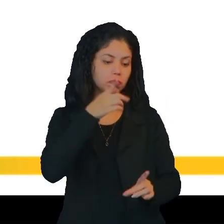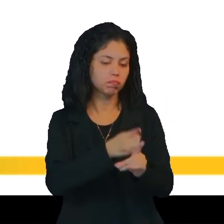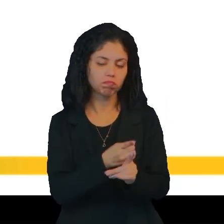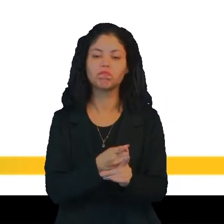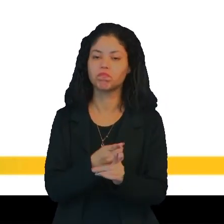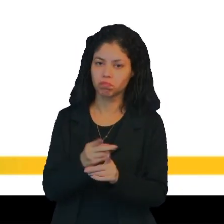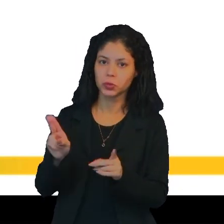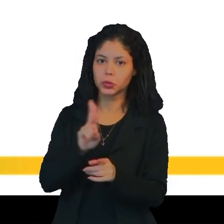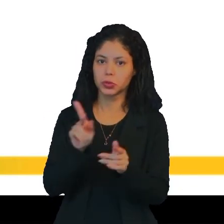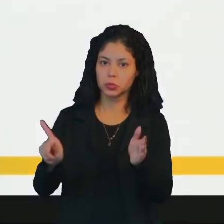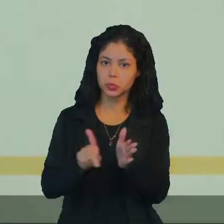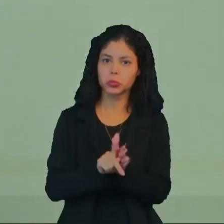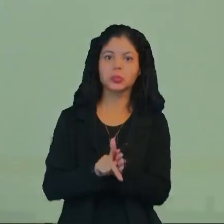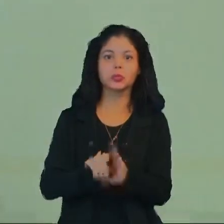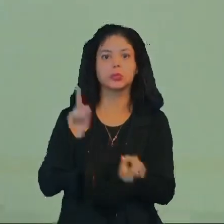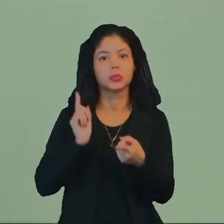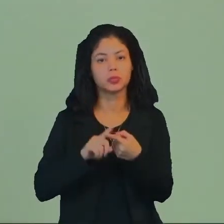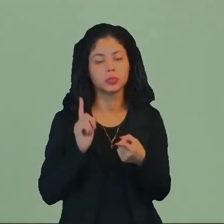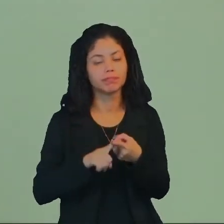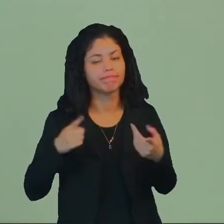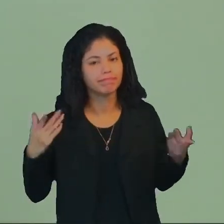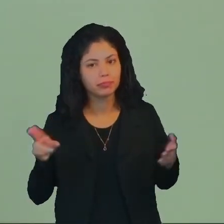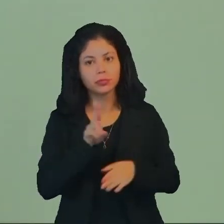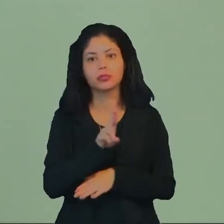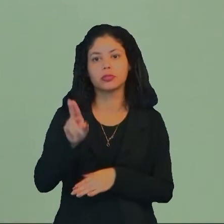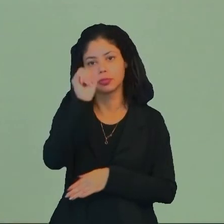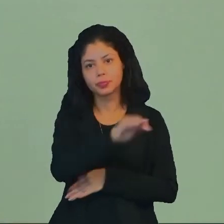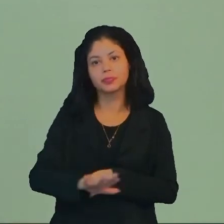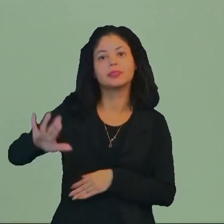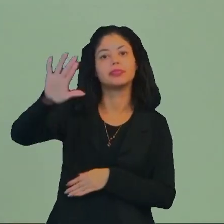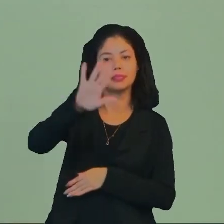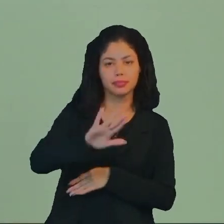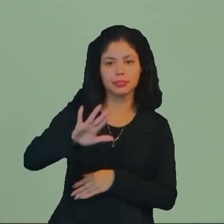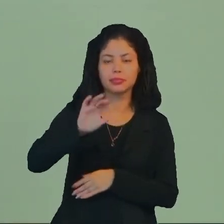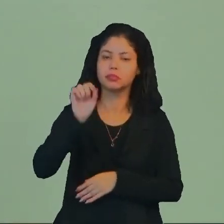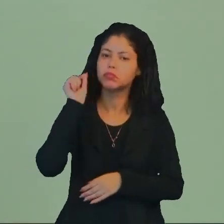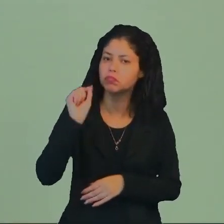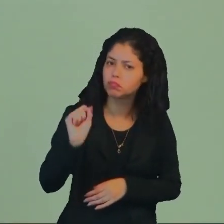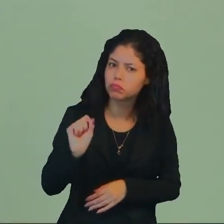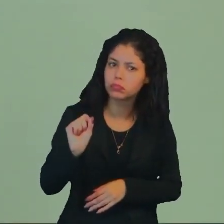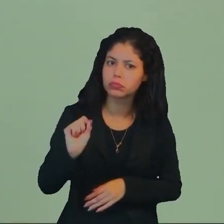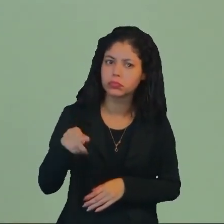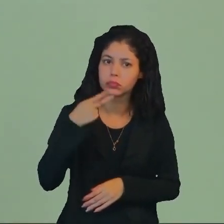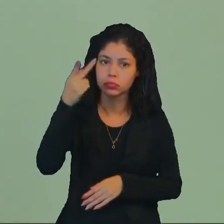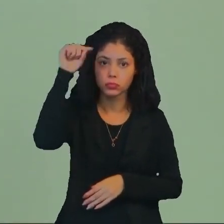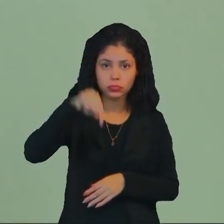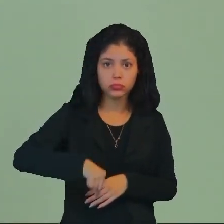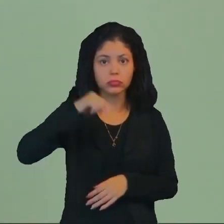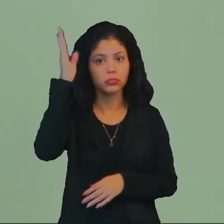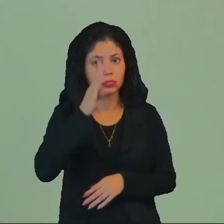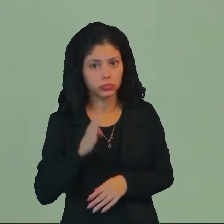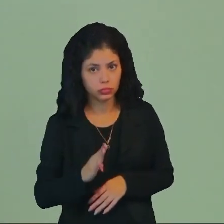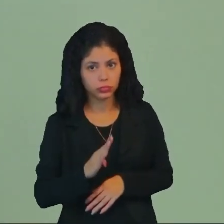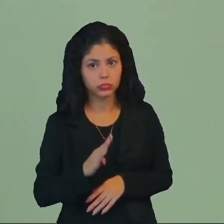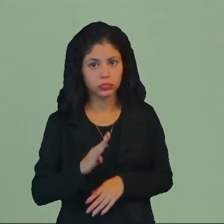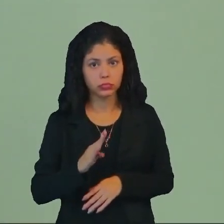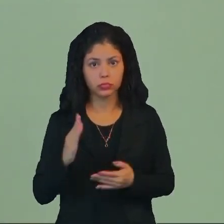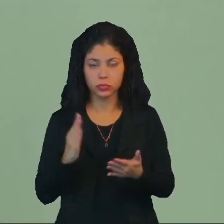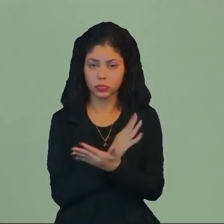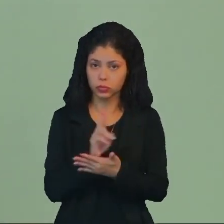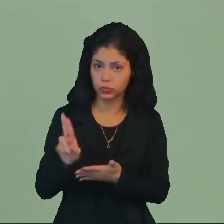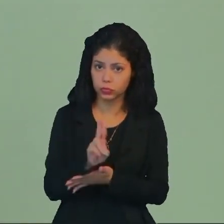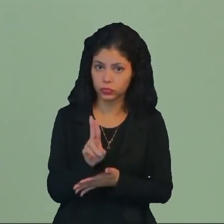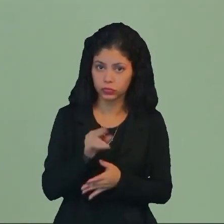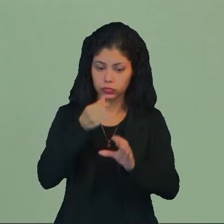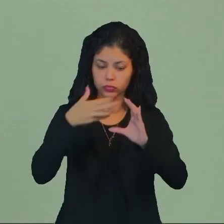isso tem uma vantagem, principalmente por conta da nomenclatura internacional. O que é dito e feito aqui no Brasil em relação ao nome